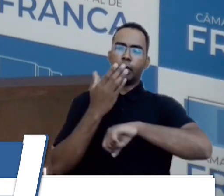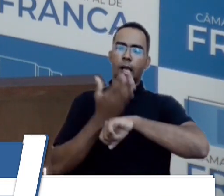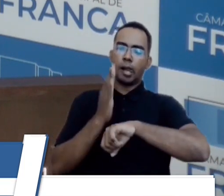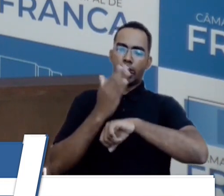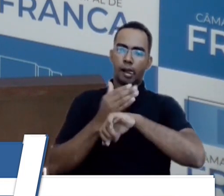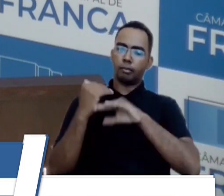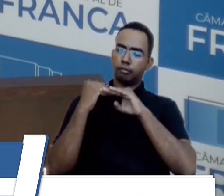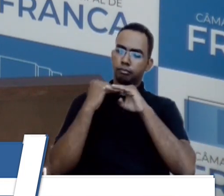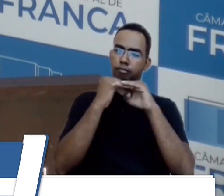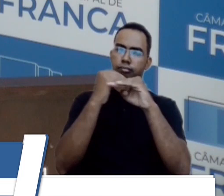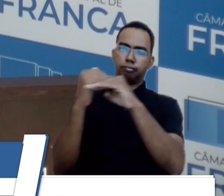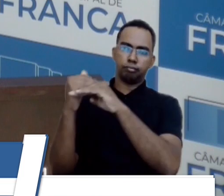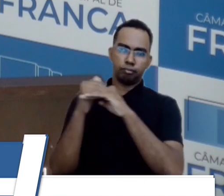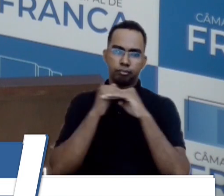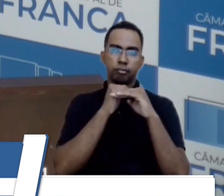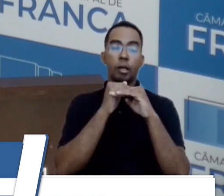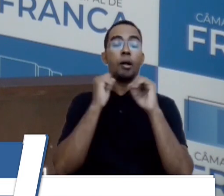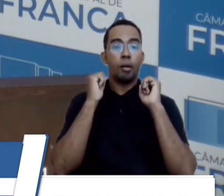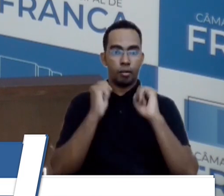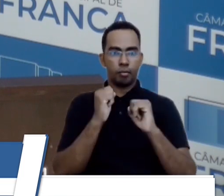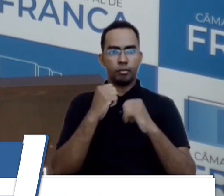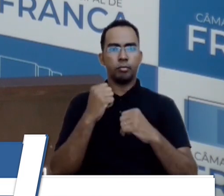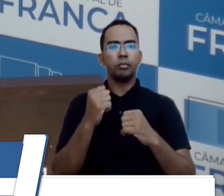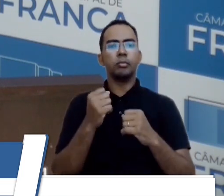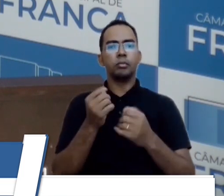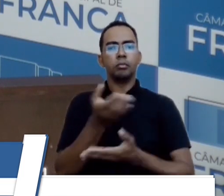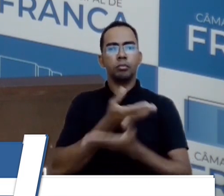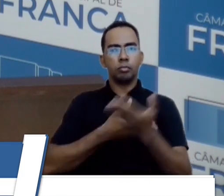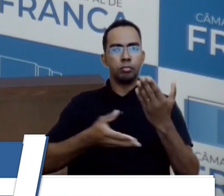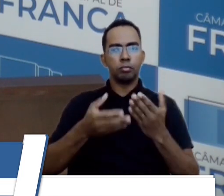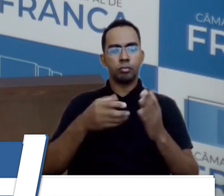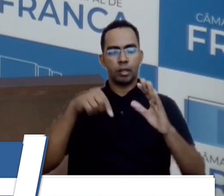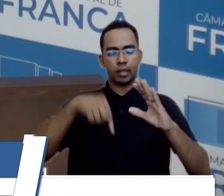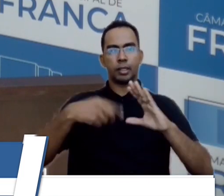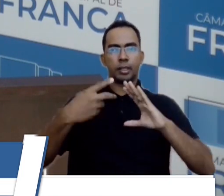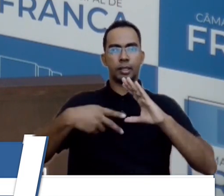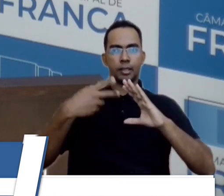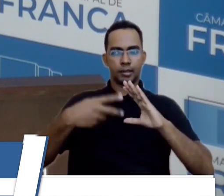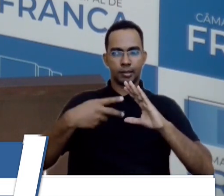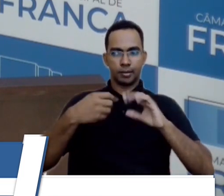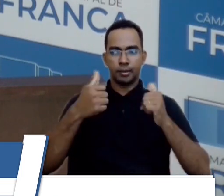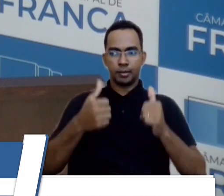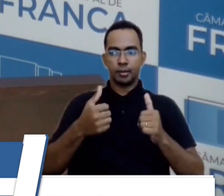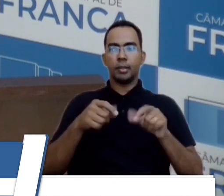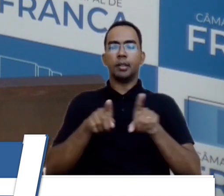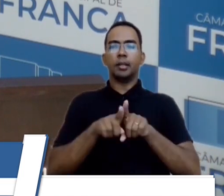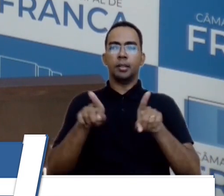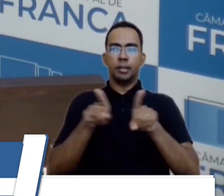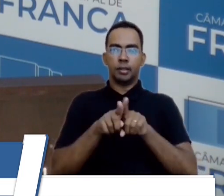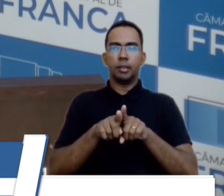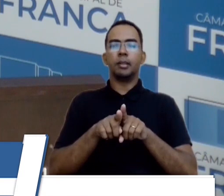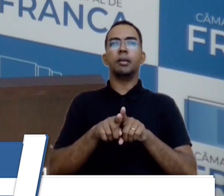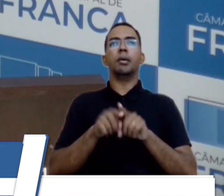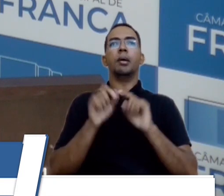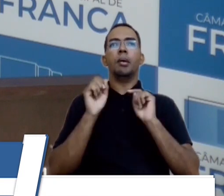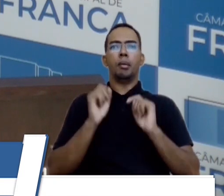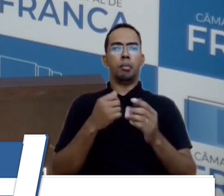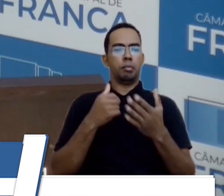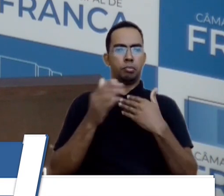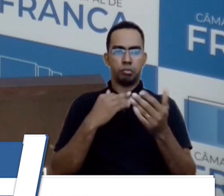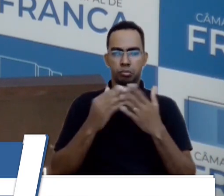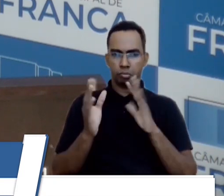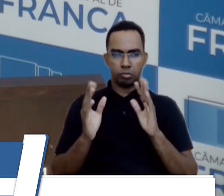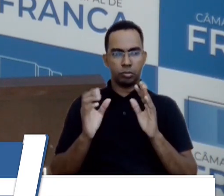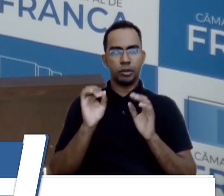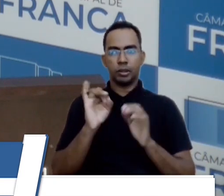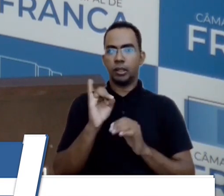da equidade seja o móvel dessa Casa Legislativa. mesmo que, apesar de não sermos convidados